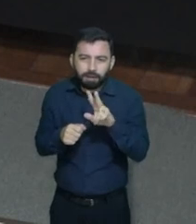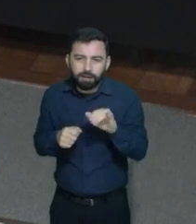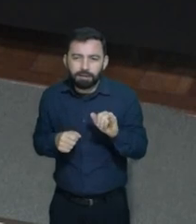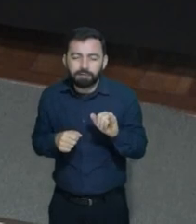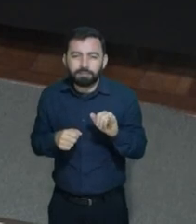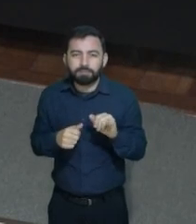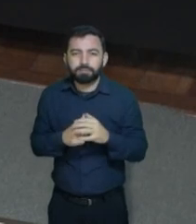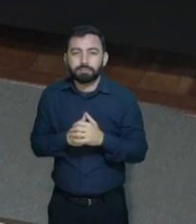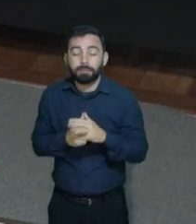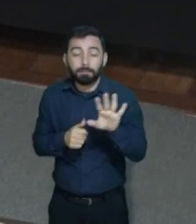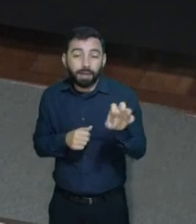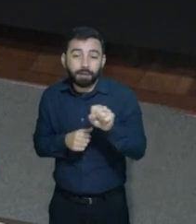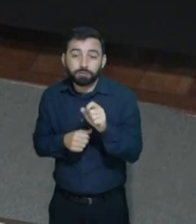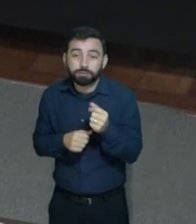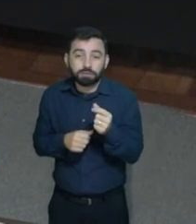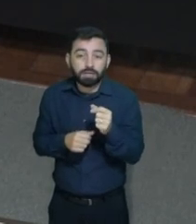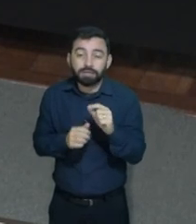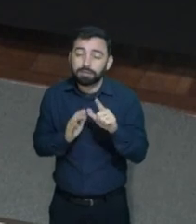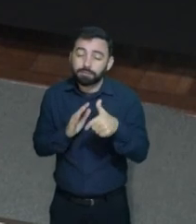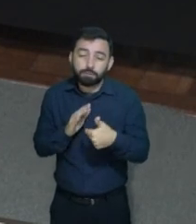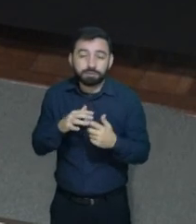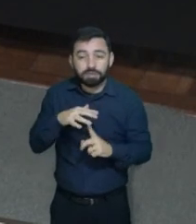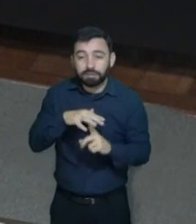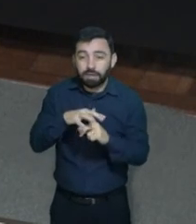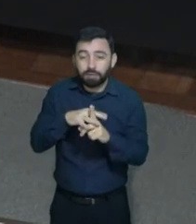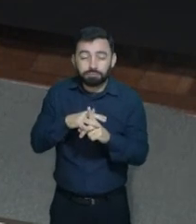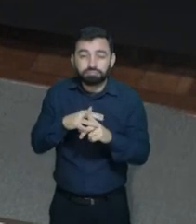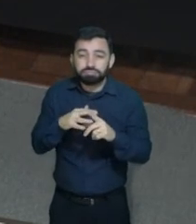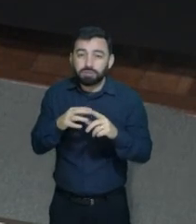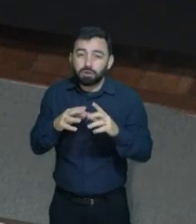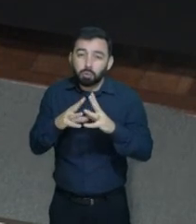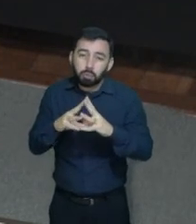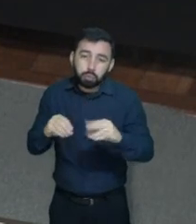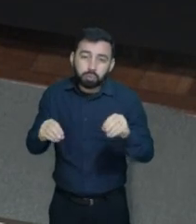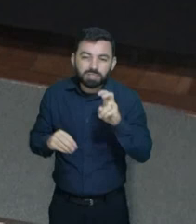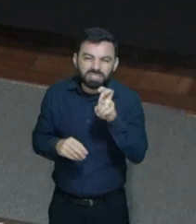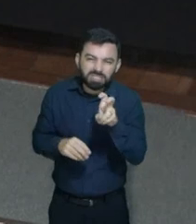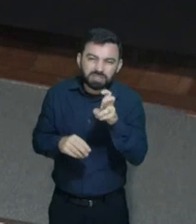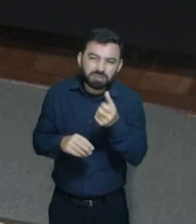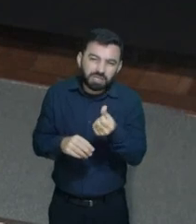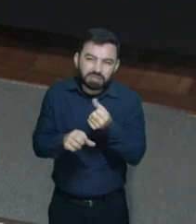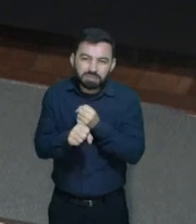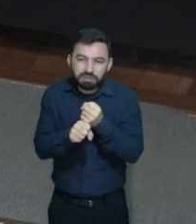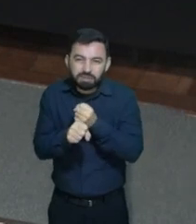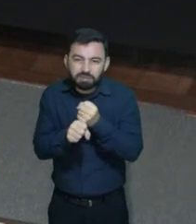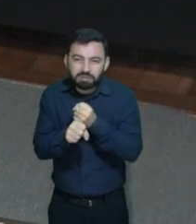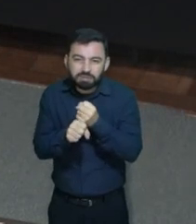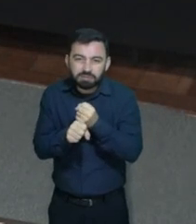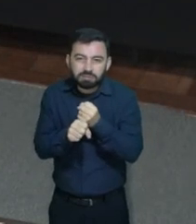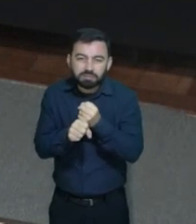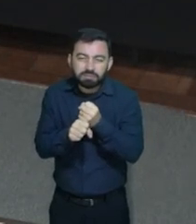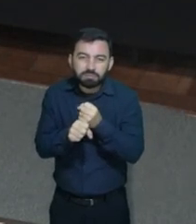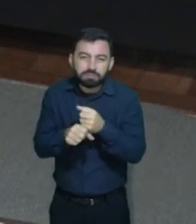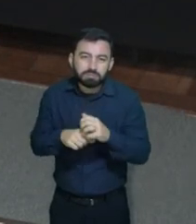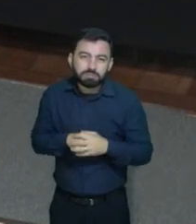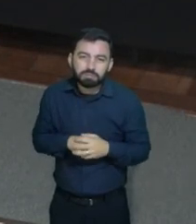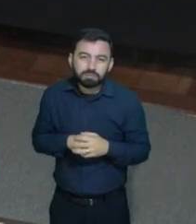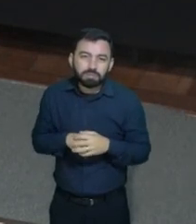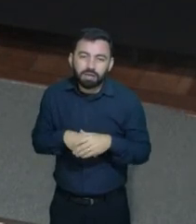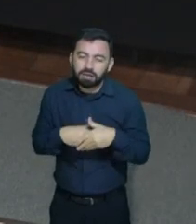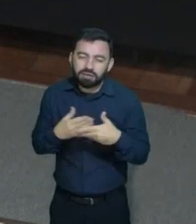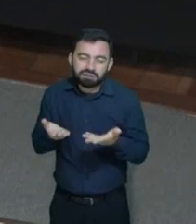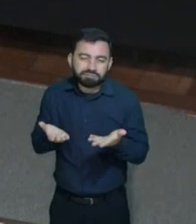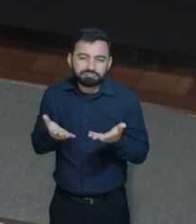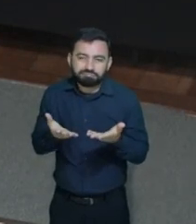vão pegar esse dinheiro. E depois você sabe que as startups acabam em 5, 6 anos, esse tipo de startup lá no Silicon Valley,